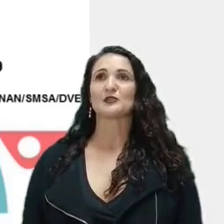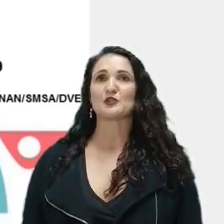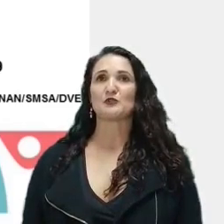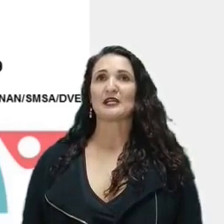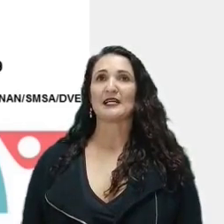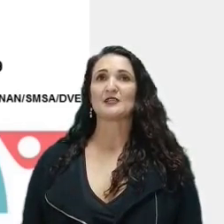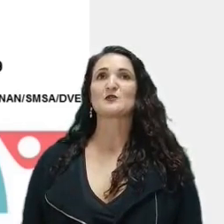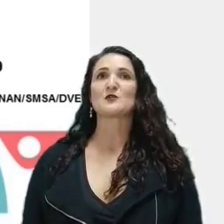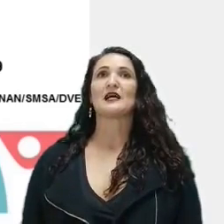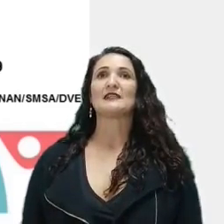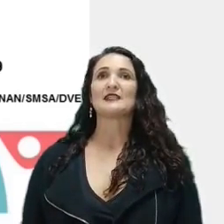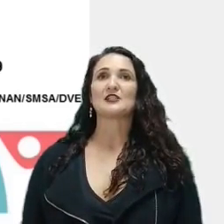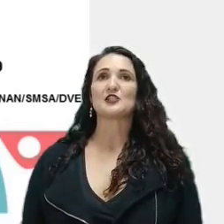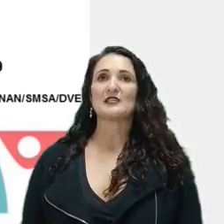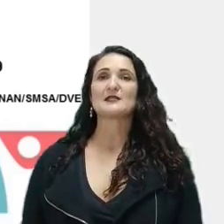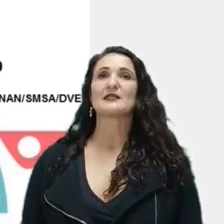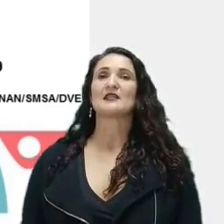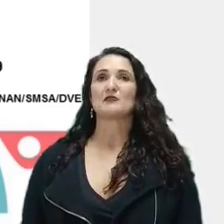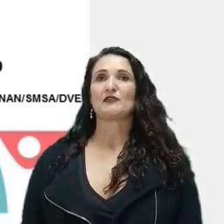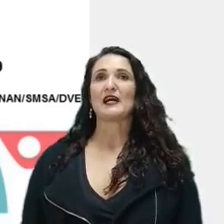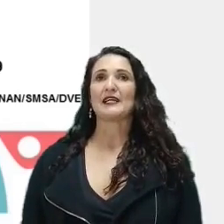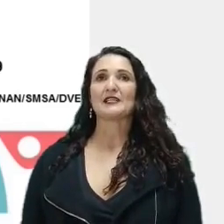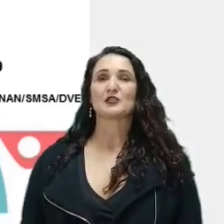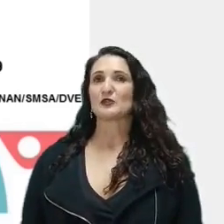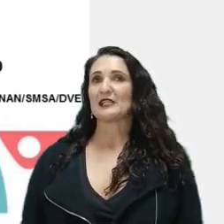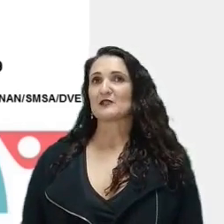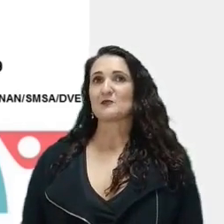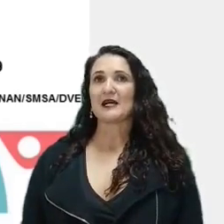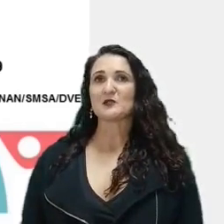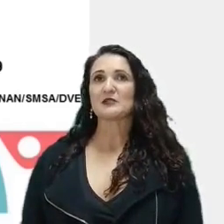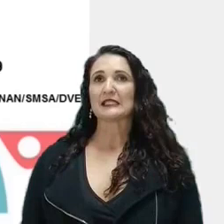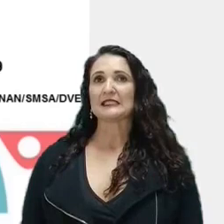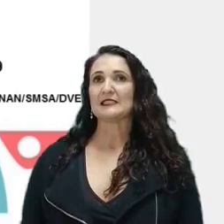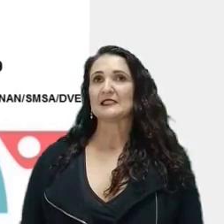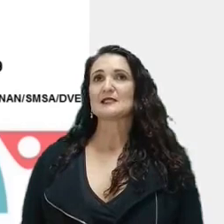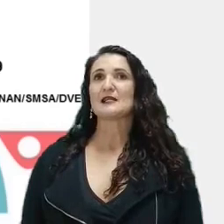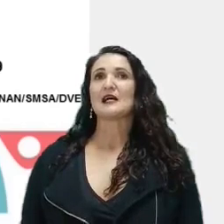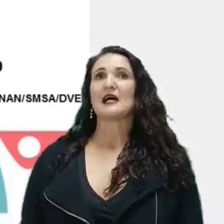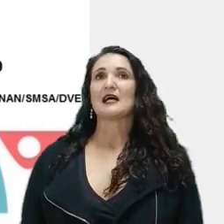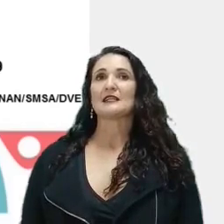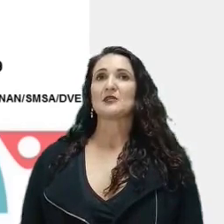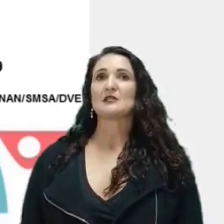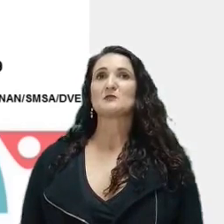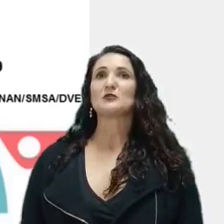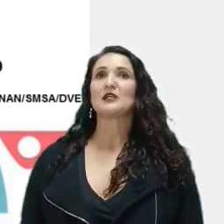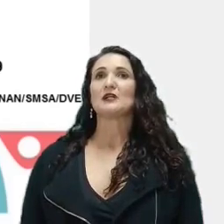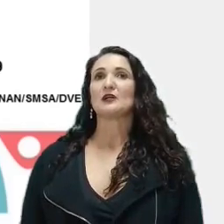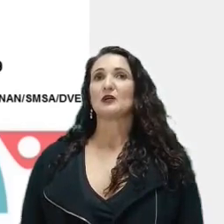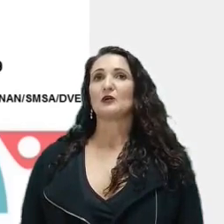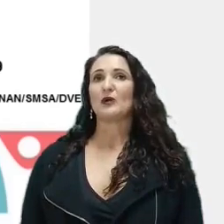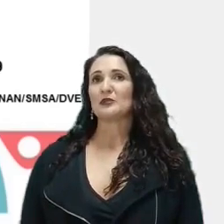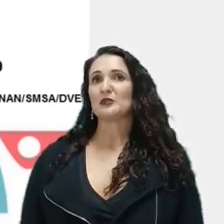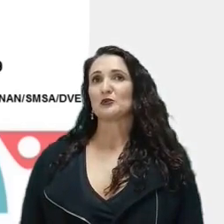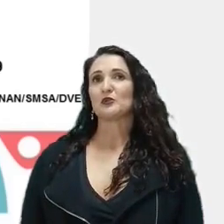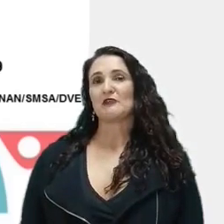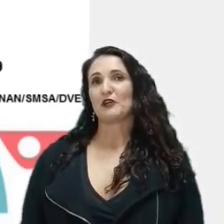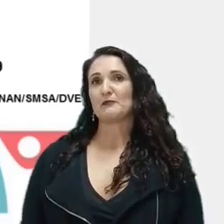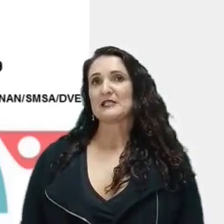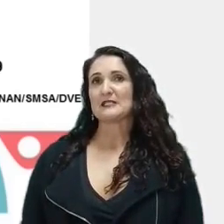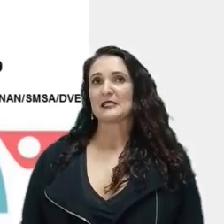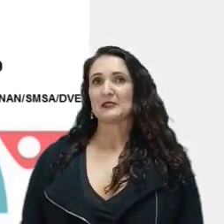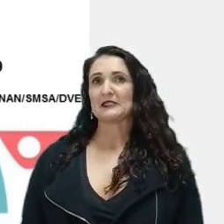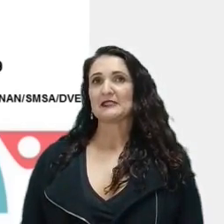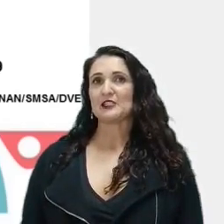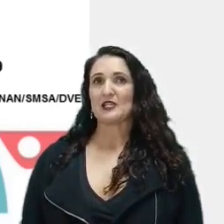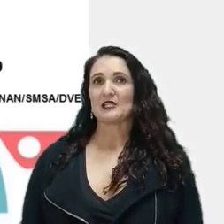casos notificados. A negligência vai dos cuidados básicos da criança até mesmo o abandono, que é a